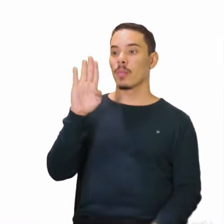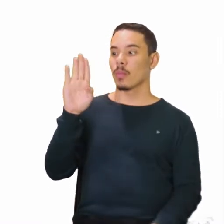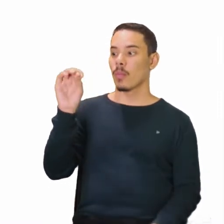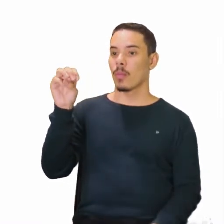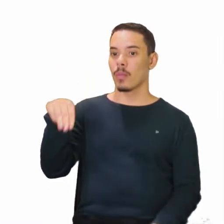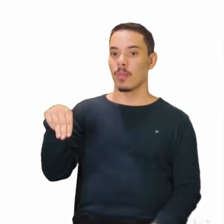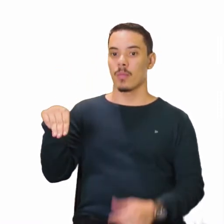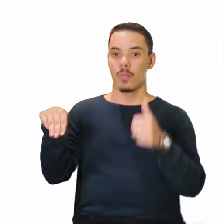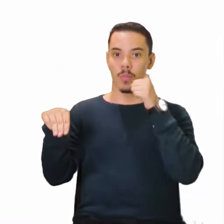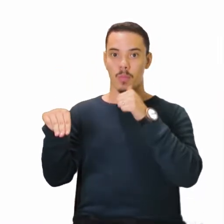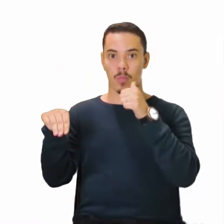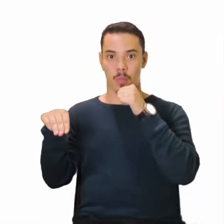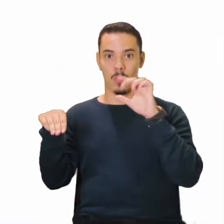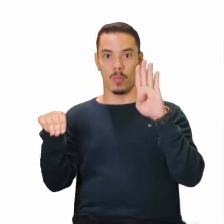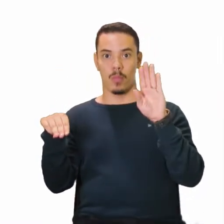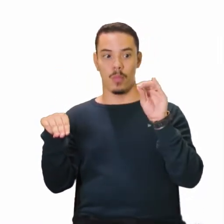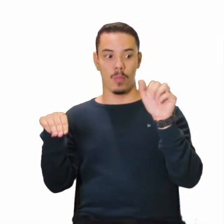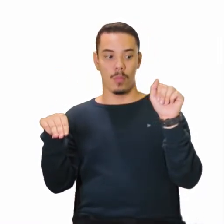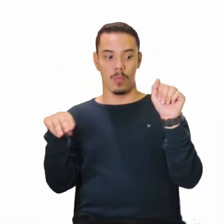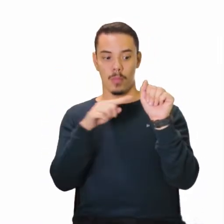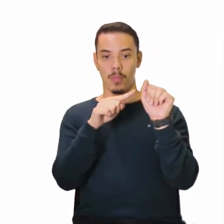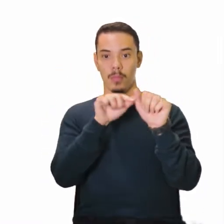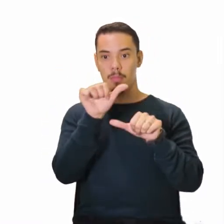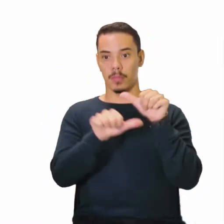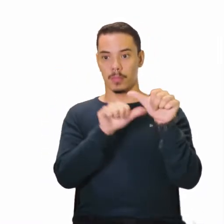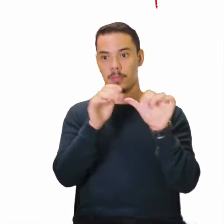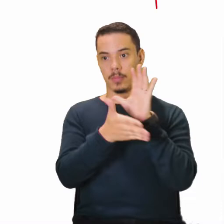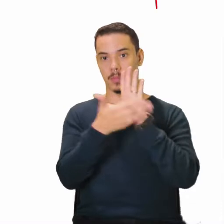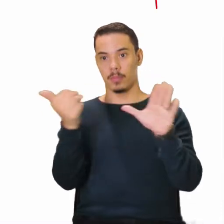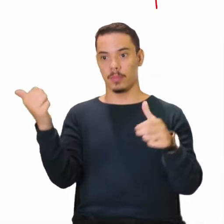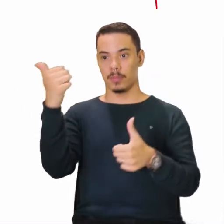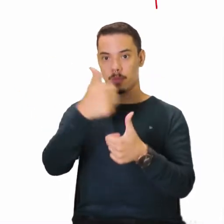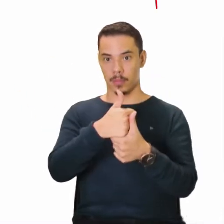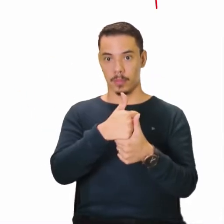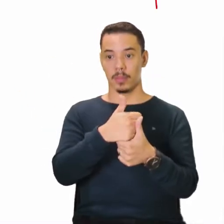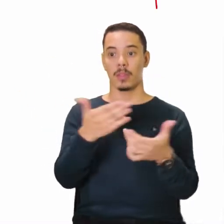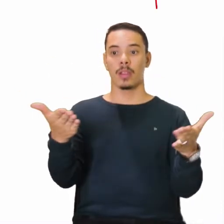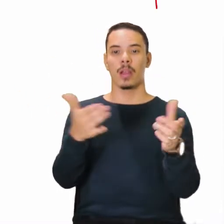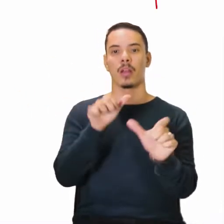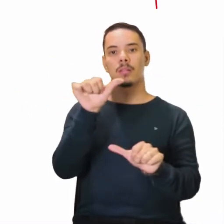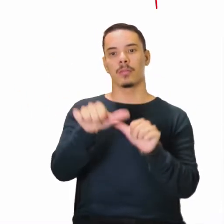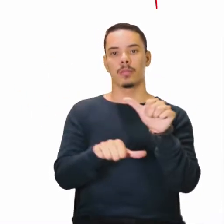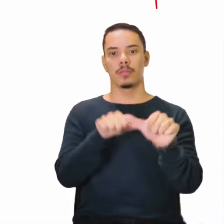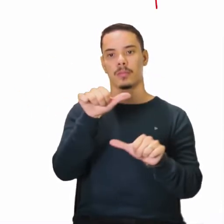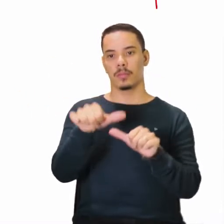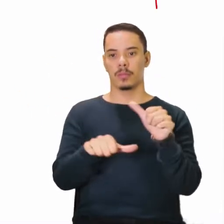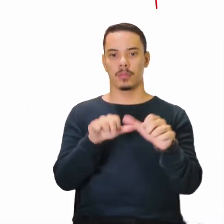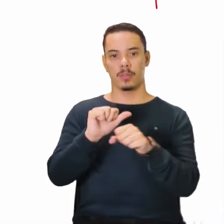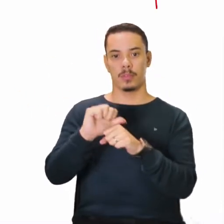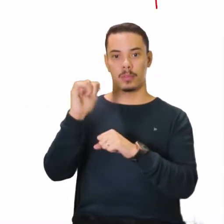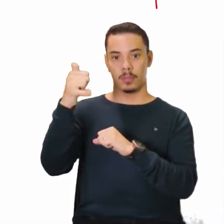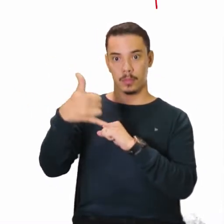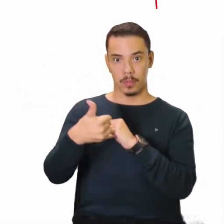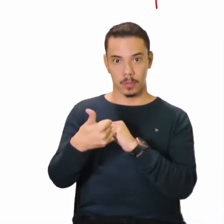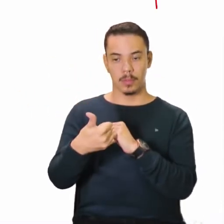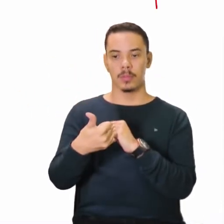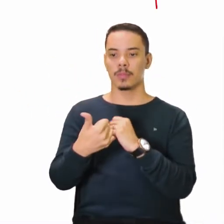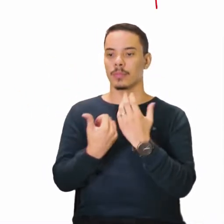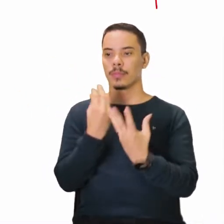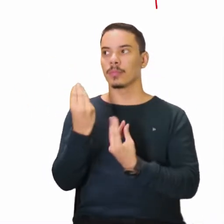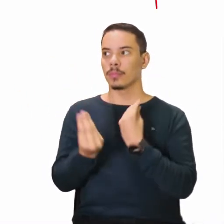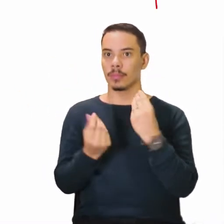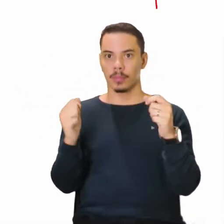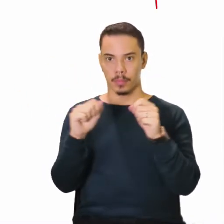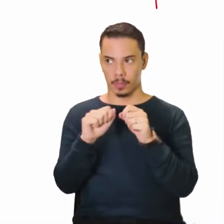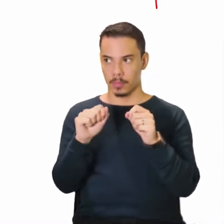feminino. Agora, a flexão do gênero, ou a flexão do adjetivo, vai ser